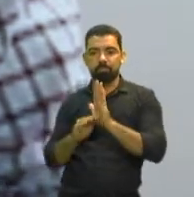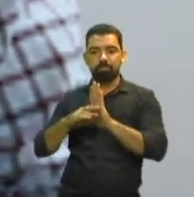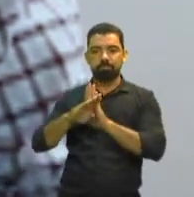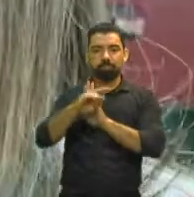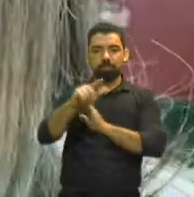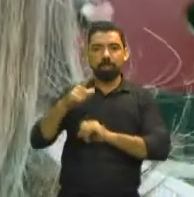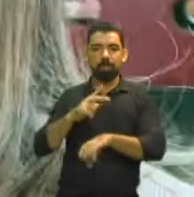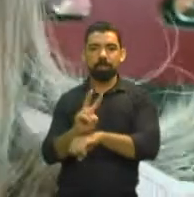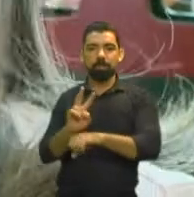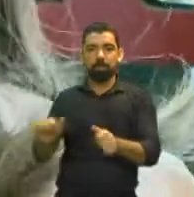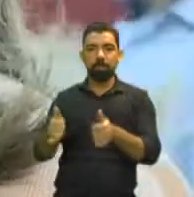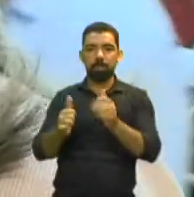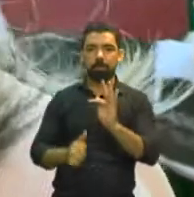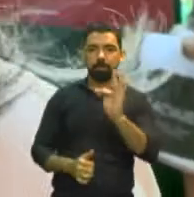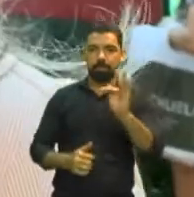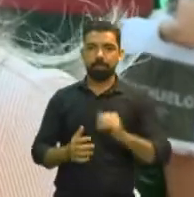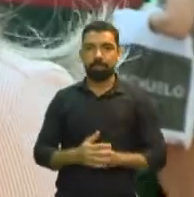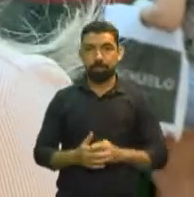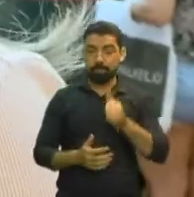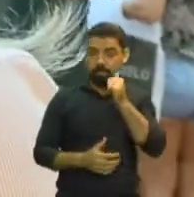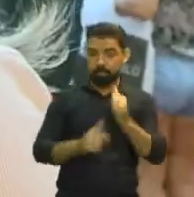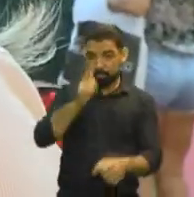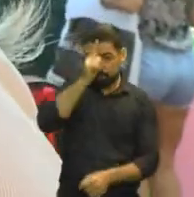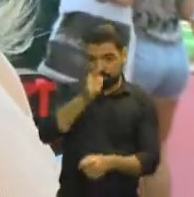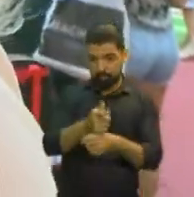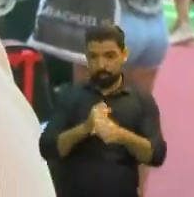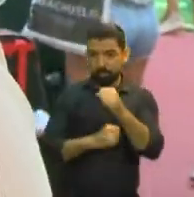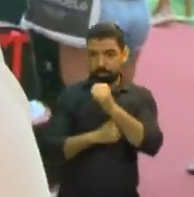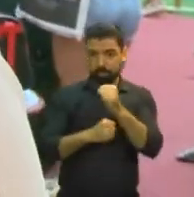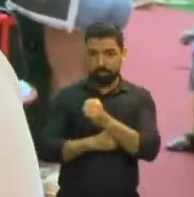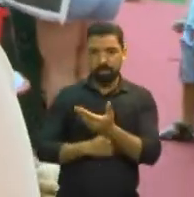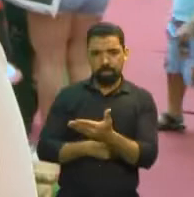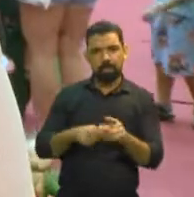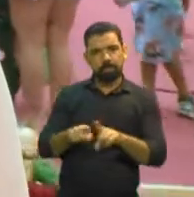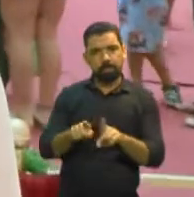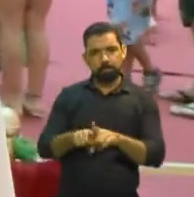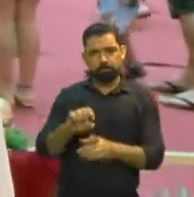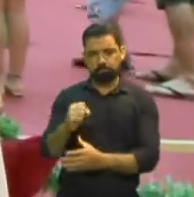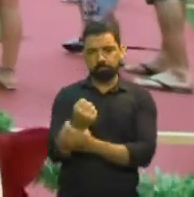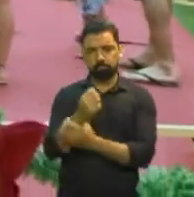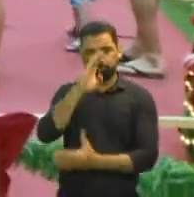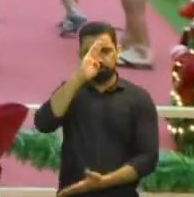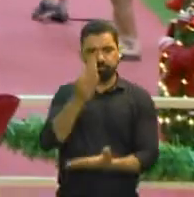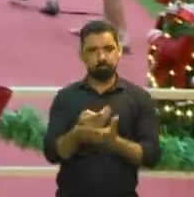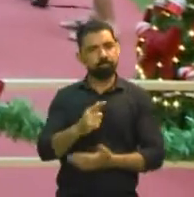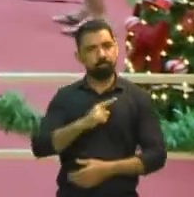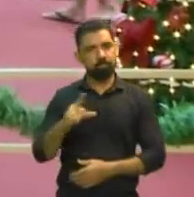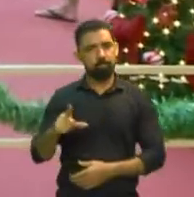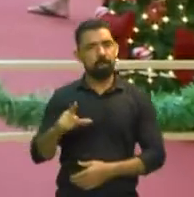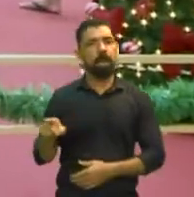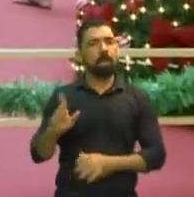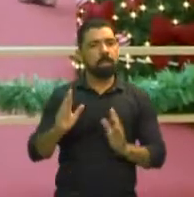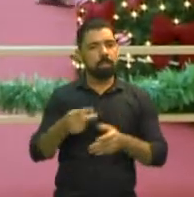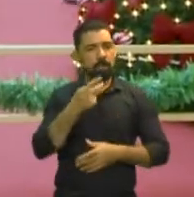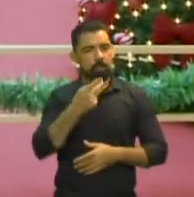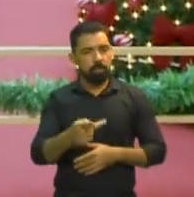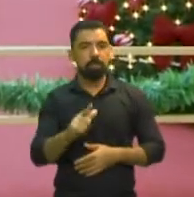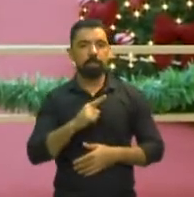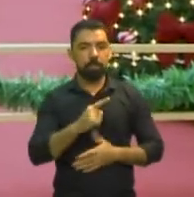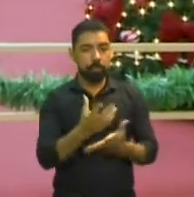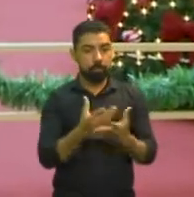de melhoras. Esta gerente de shopping está bem confiante e destaca que houve vários investimentos